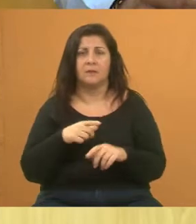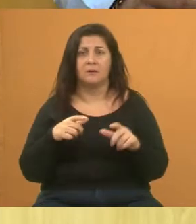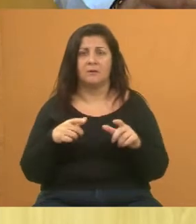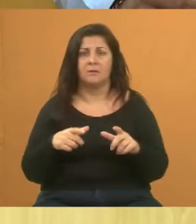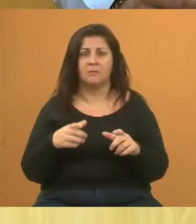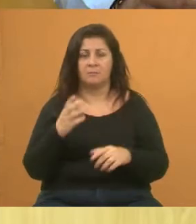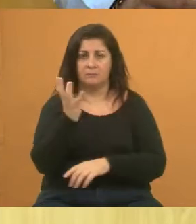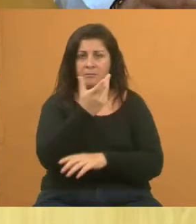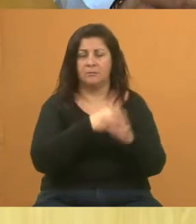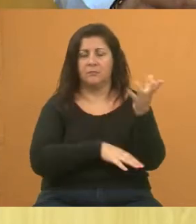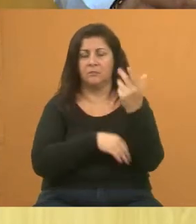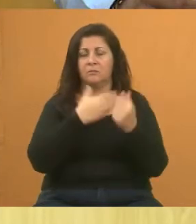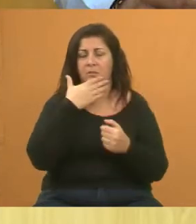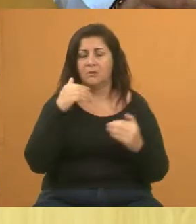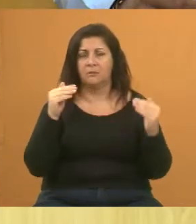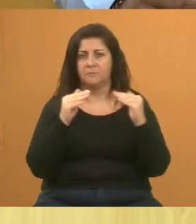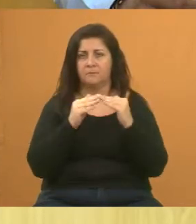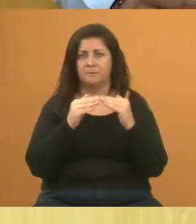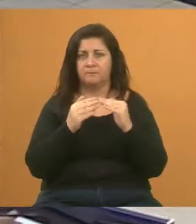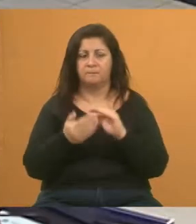Eu sou extremamente favorável.